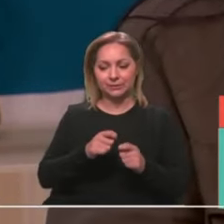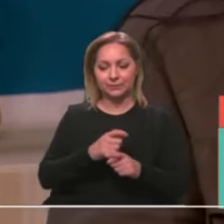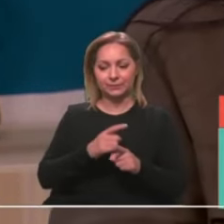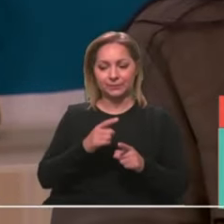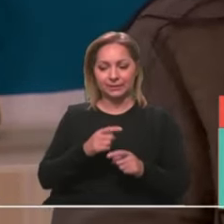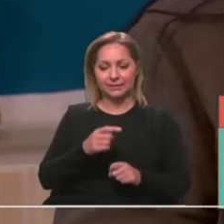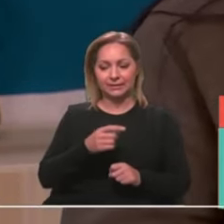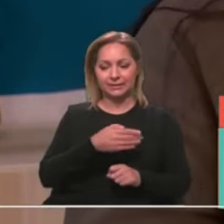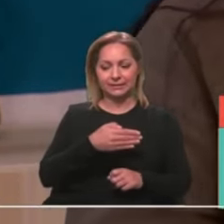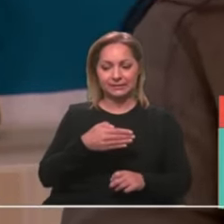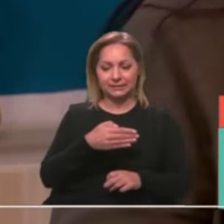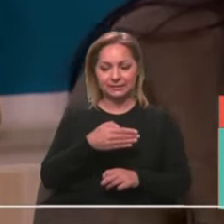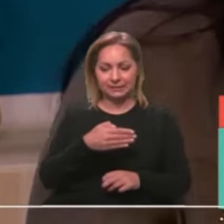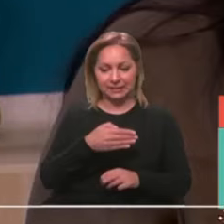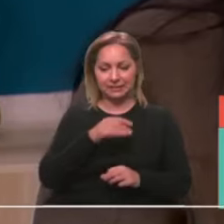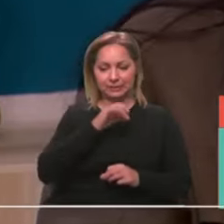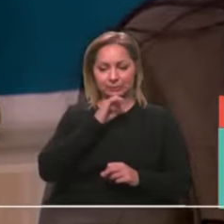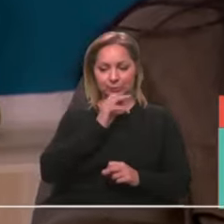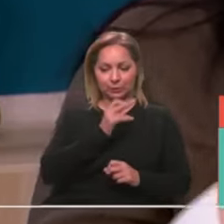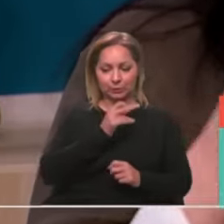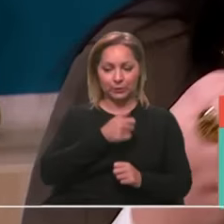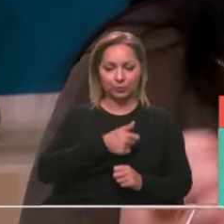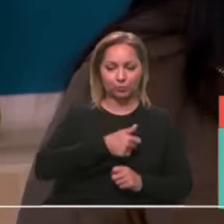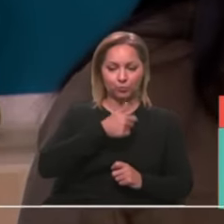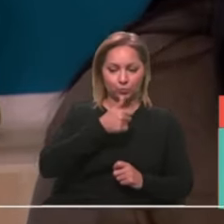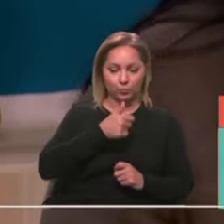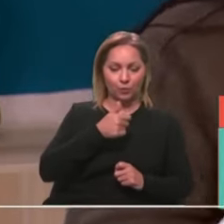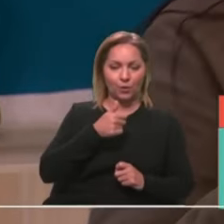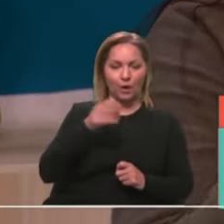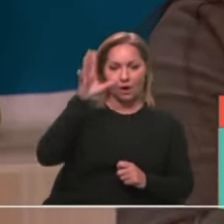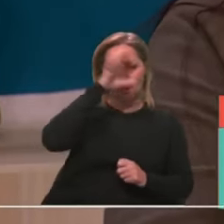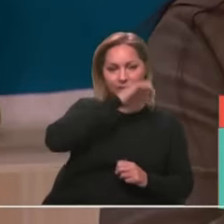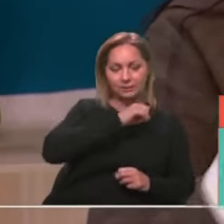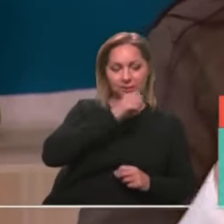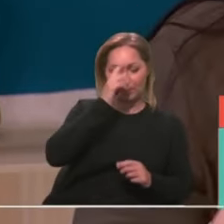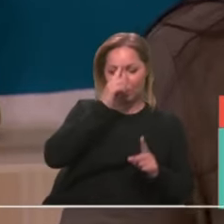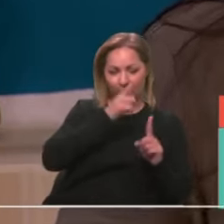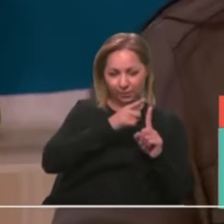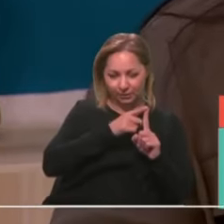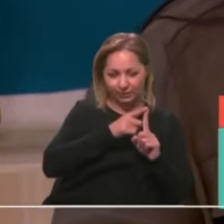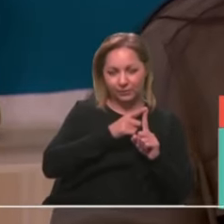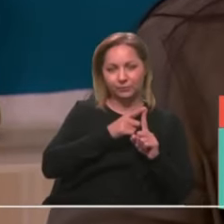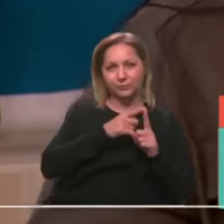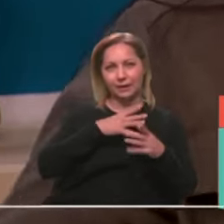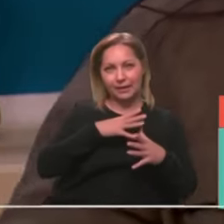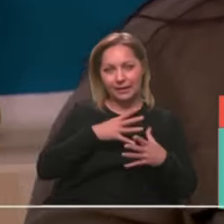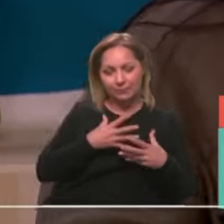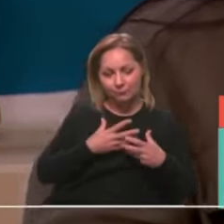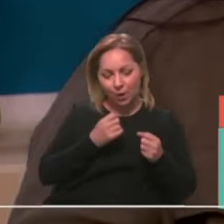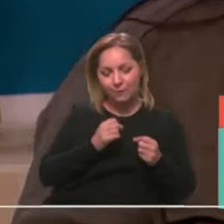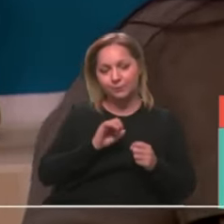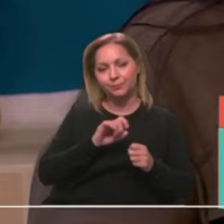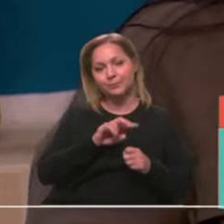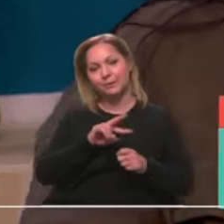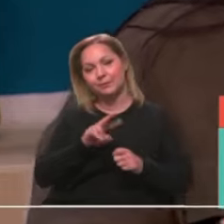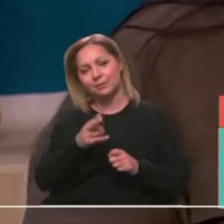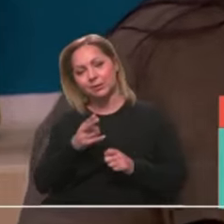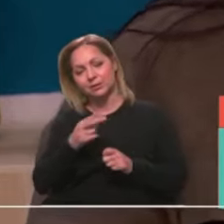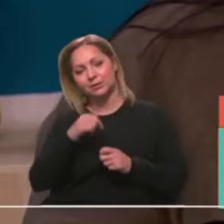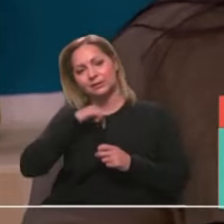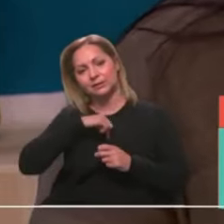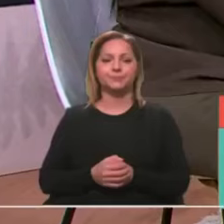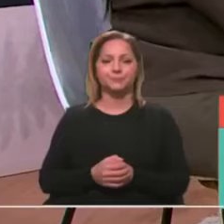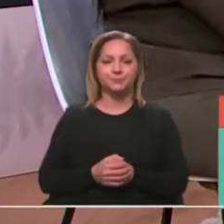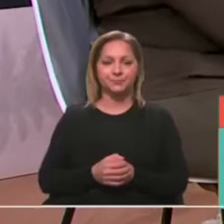mim. E o 7 pode ser um ano muito bom para conseguirem alcançar os objetivos, manifestar os desejos, mas depois vão estar nesta luta interna com